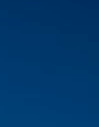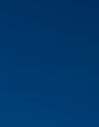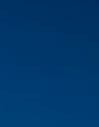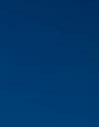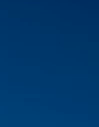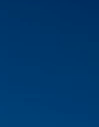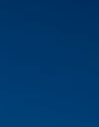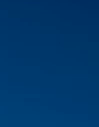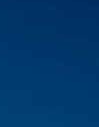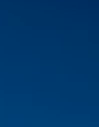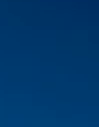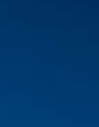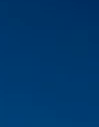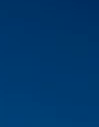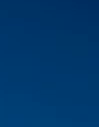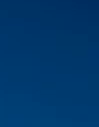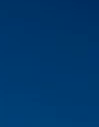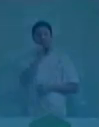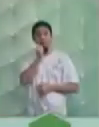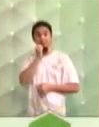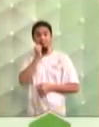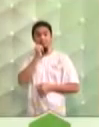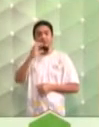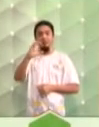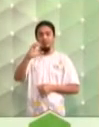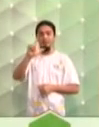Lá vem. Mulher.